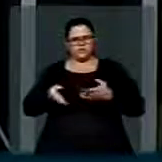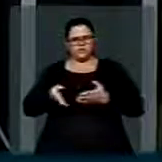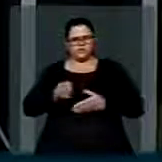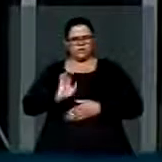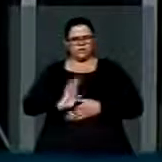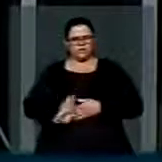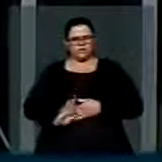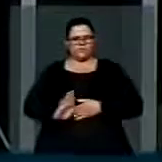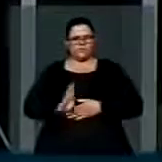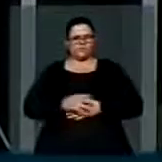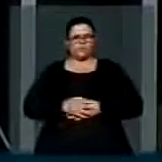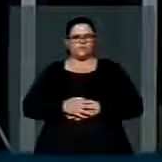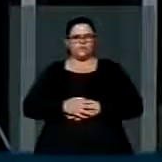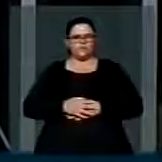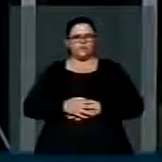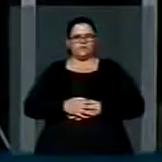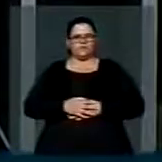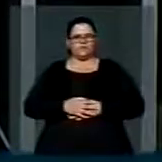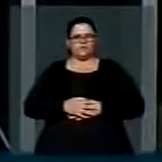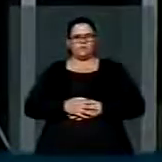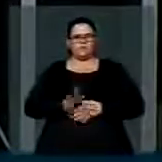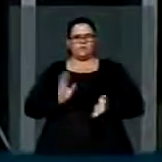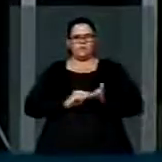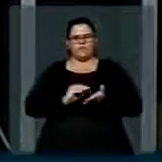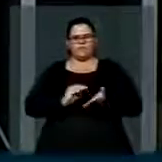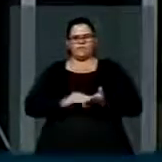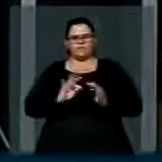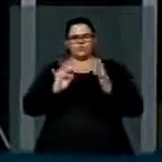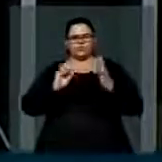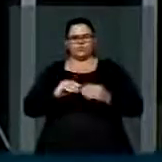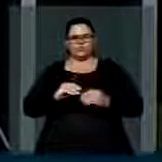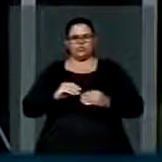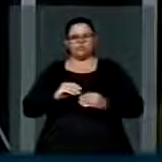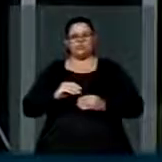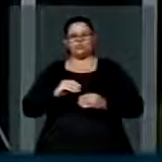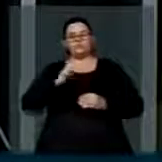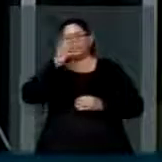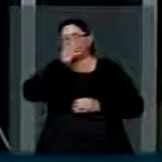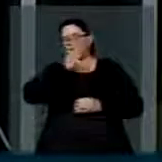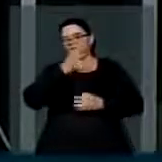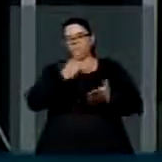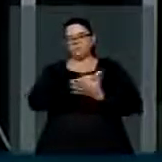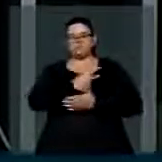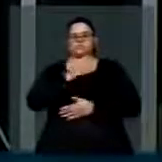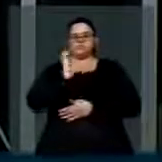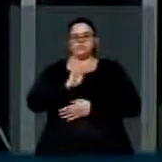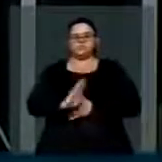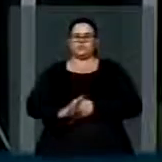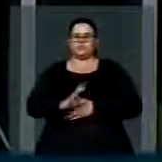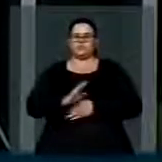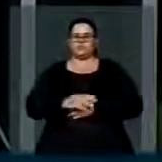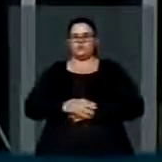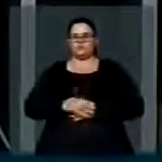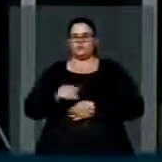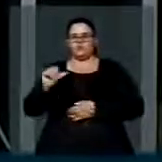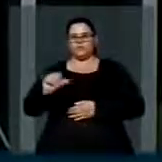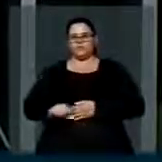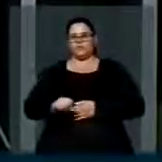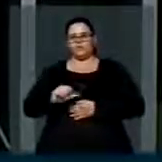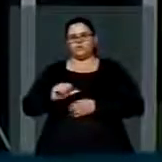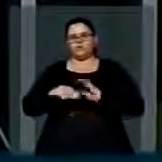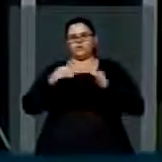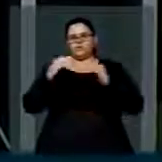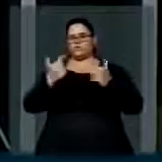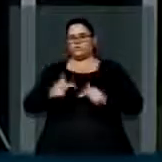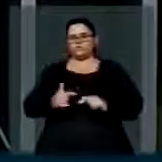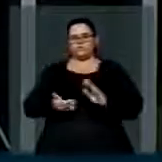A recessão bate à nossa porta e deverá fazer com que o governo Dilma alcance a pior média de crescimento anual nos últimos 20